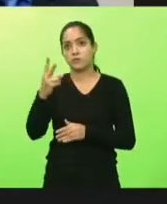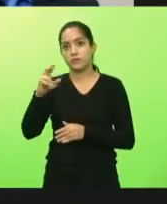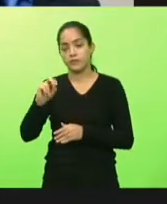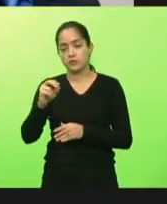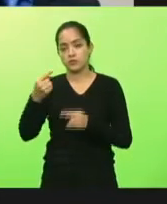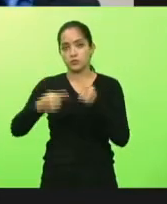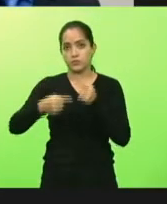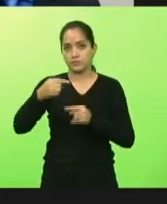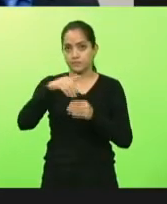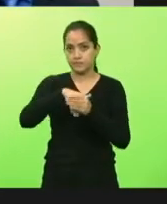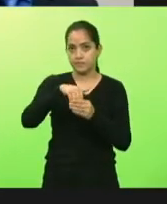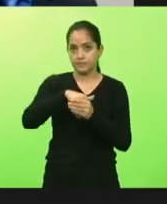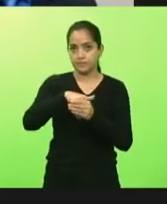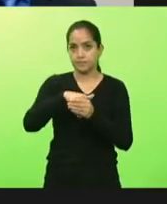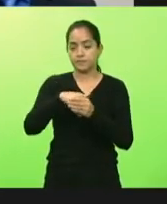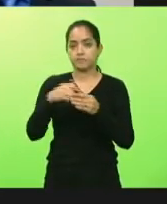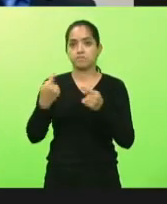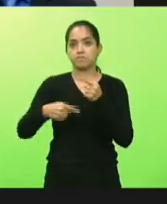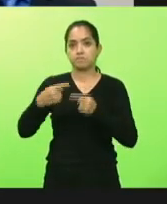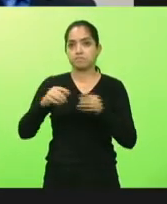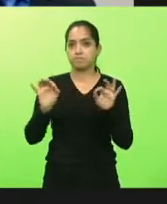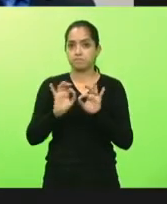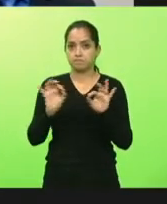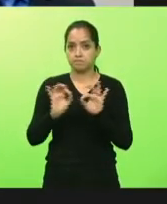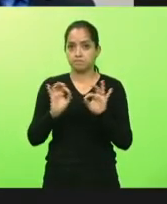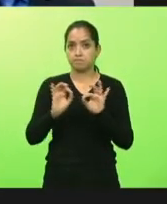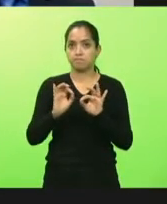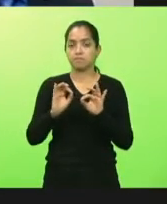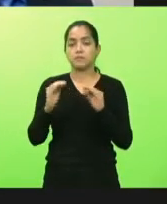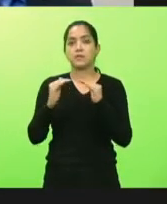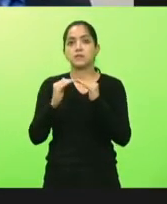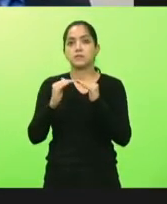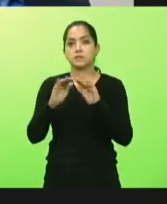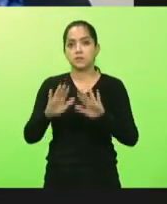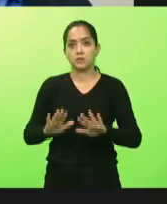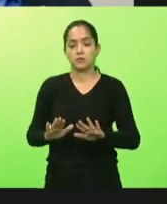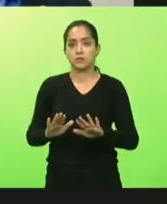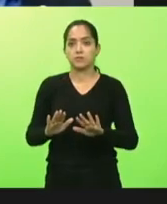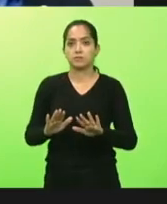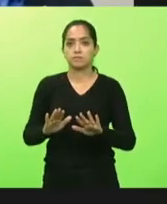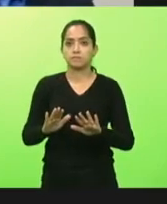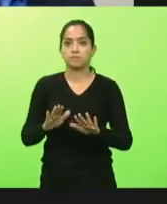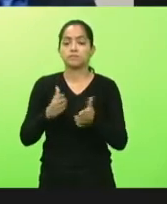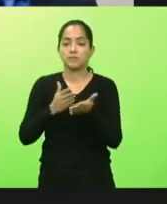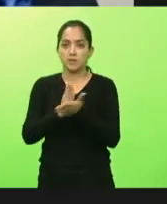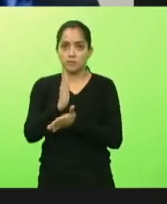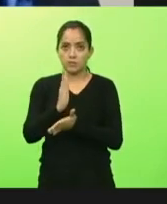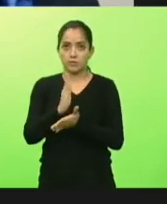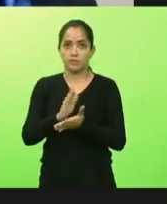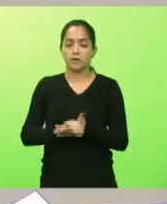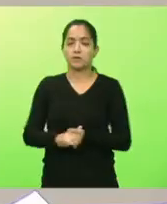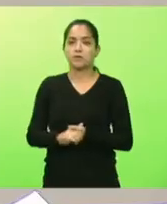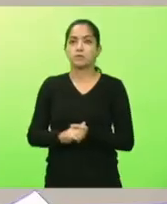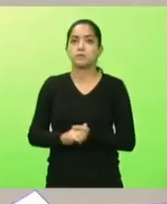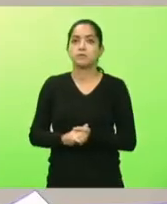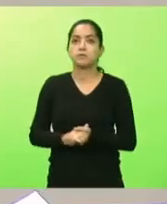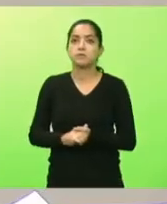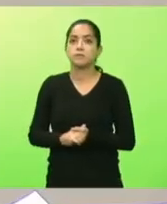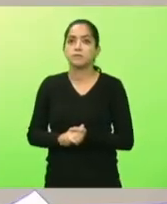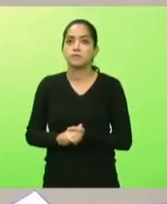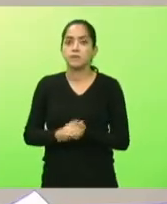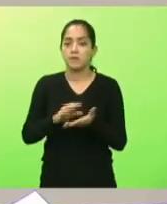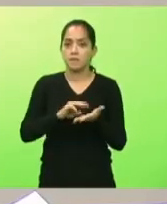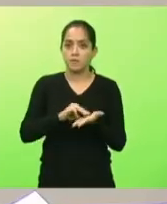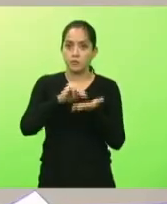Não havendo quem queira discutir, é em votação. Deputados que aprovam, permaneçam como se encontra. Aprovado por unanimidade.